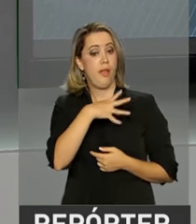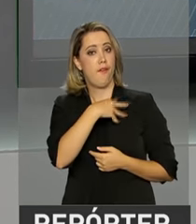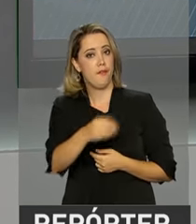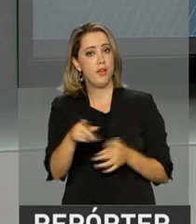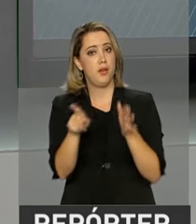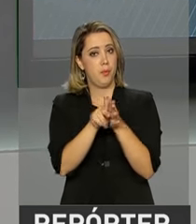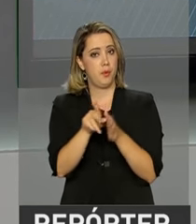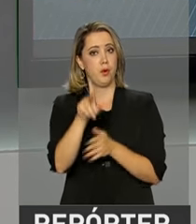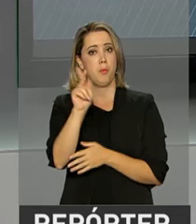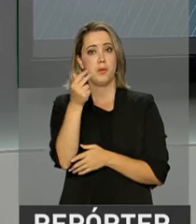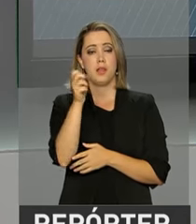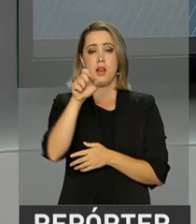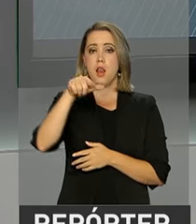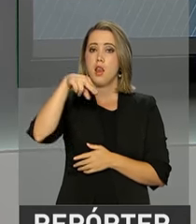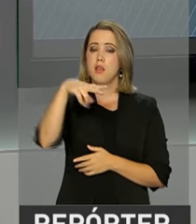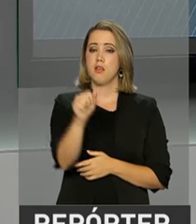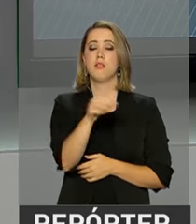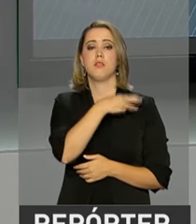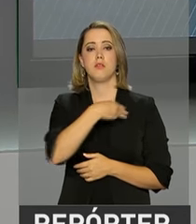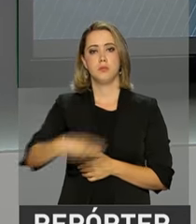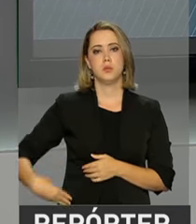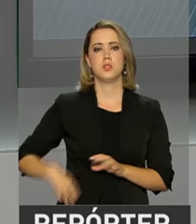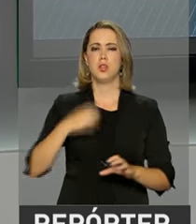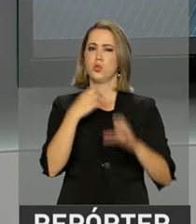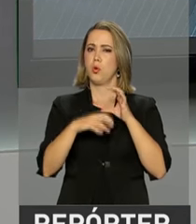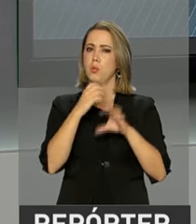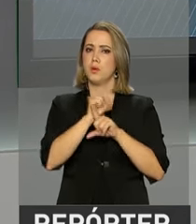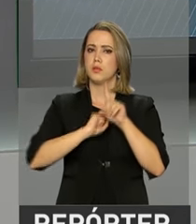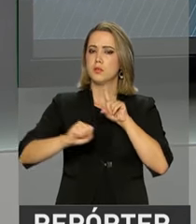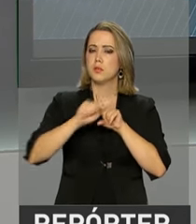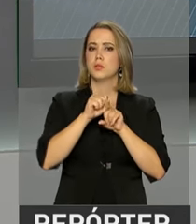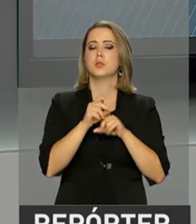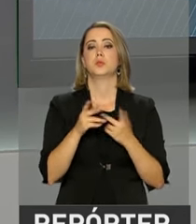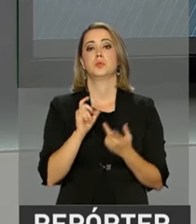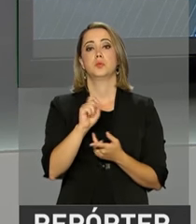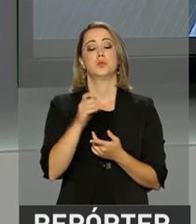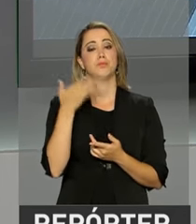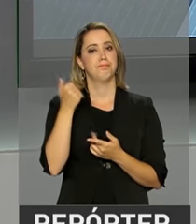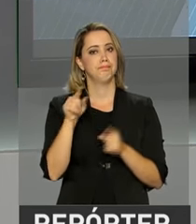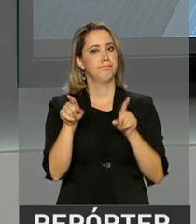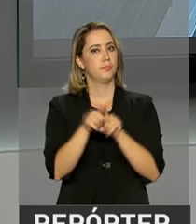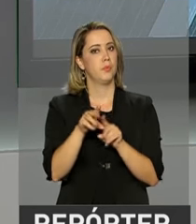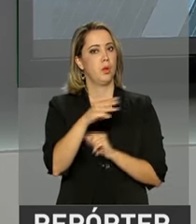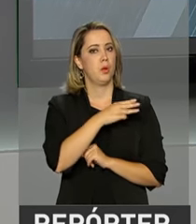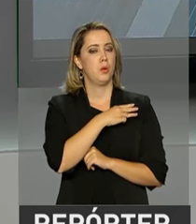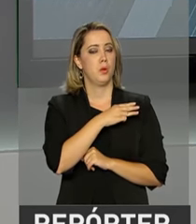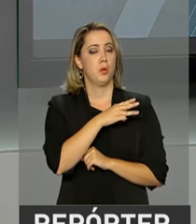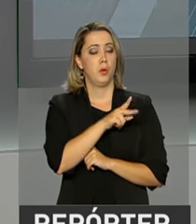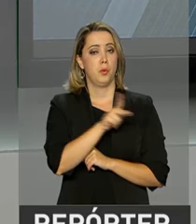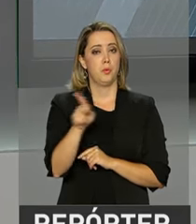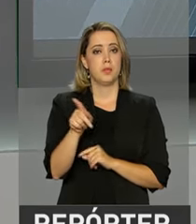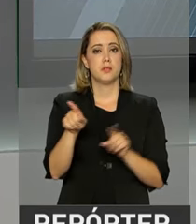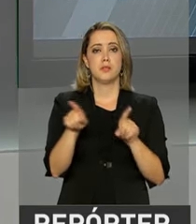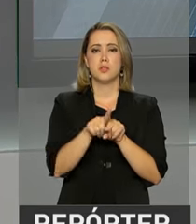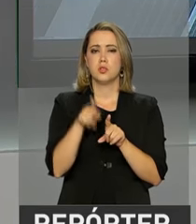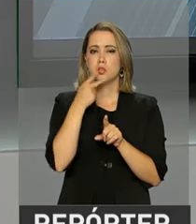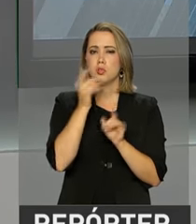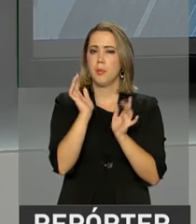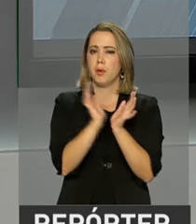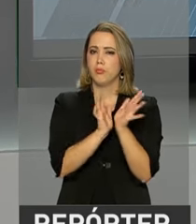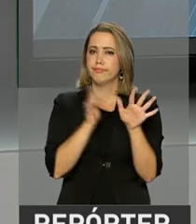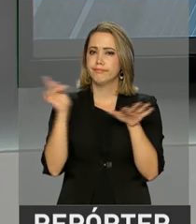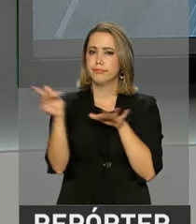que foi ministra de Comunicação Social da Presidência da República. Michel Temer também falou sobre o falecimento do jornalista em uma